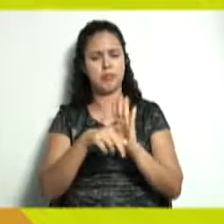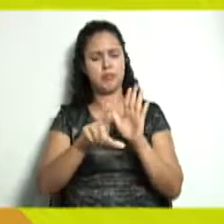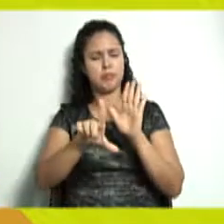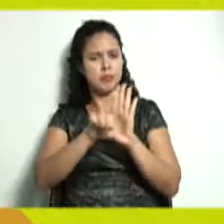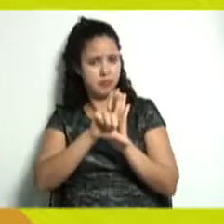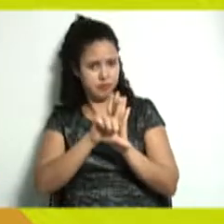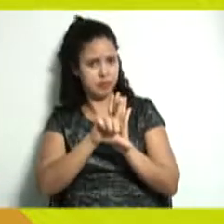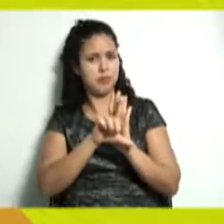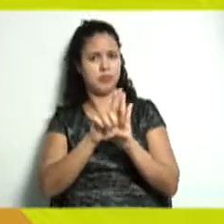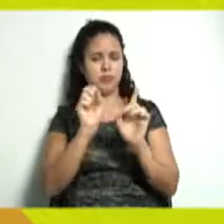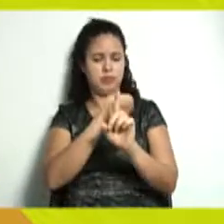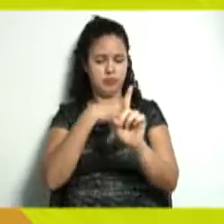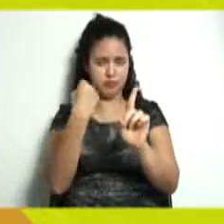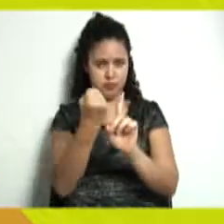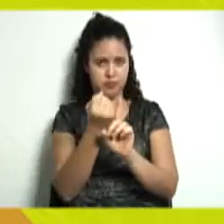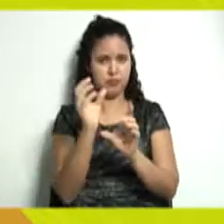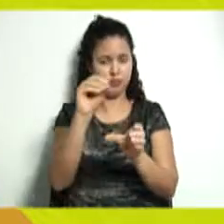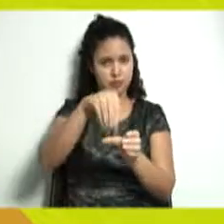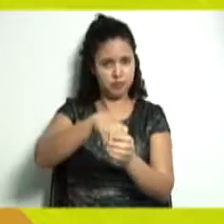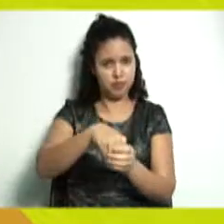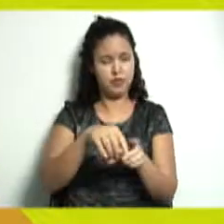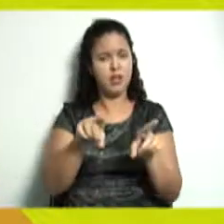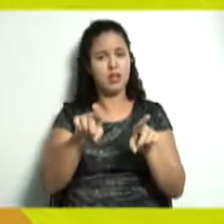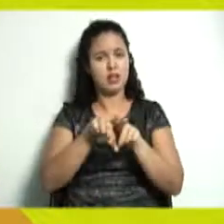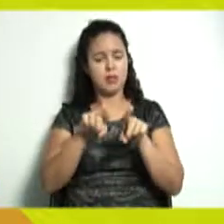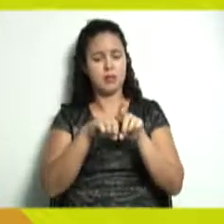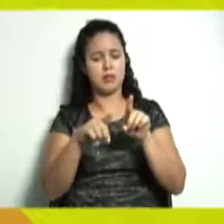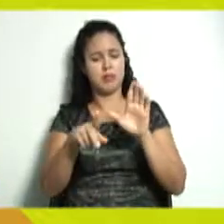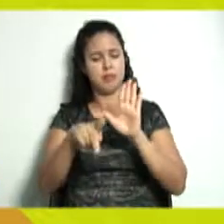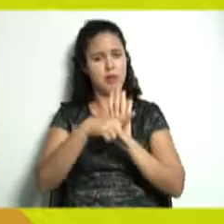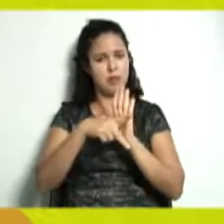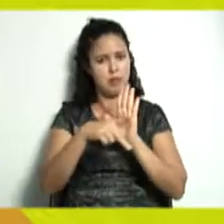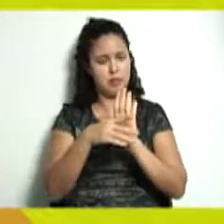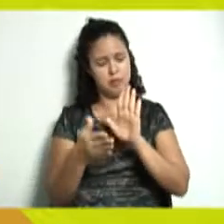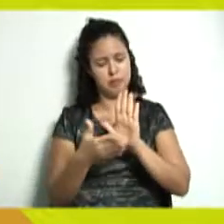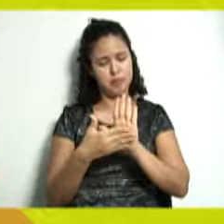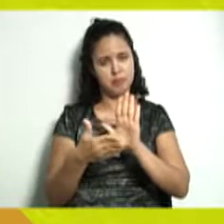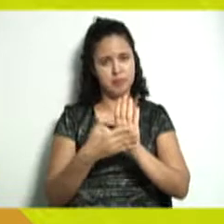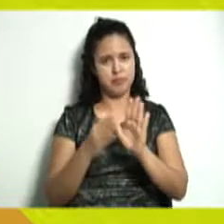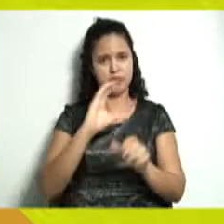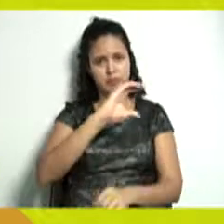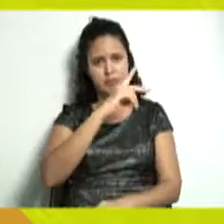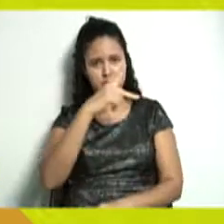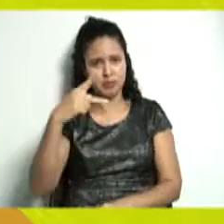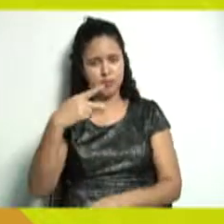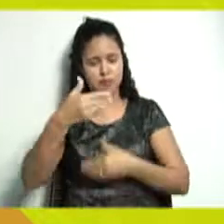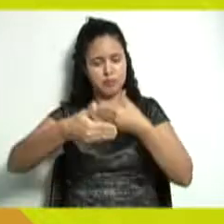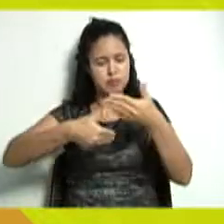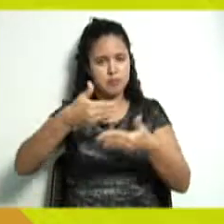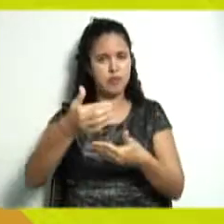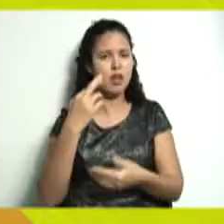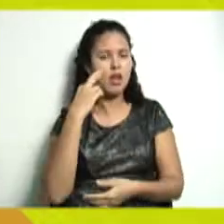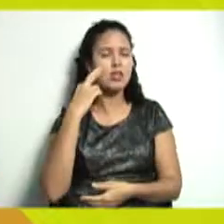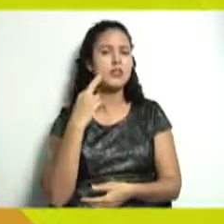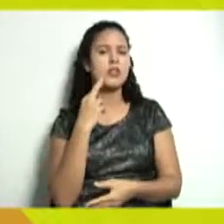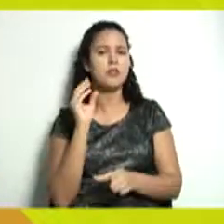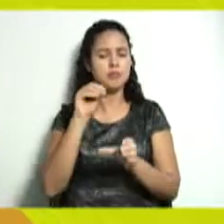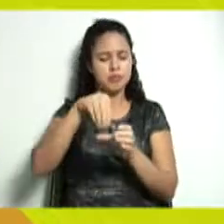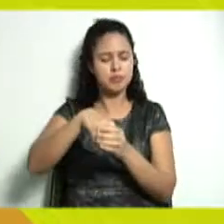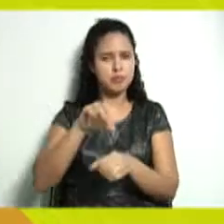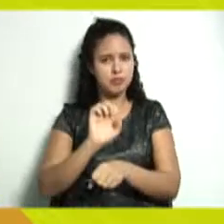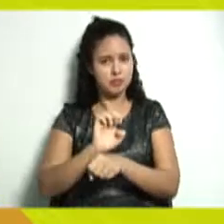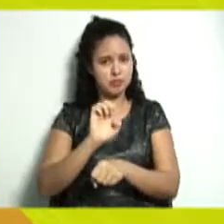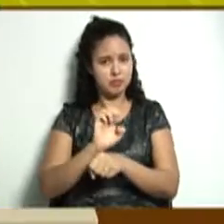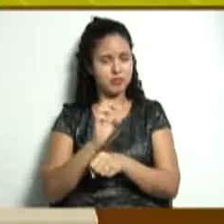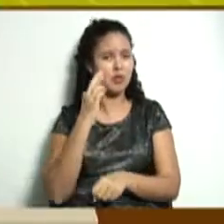dos quadros sociais, além do papel das cooperativas no desenvolvimento regional. Não é mesmo, professora